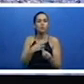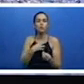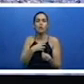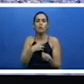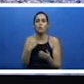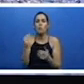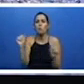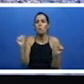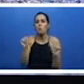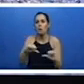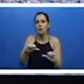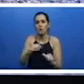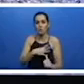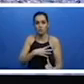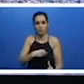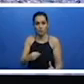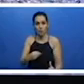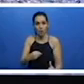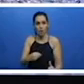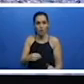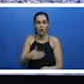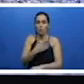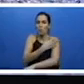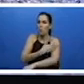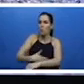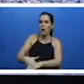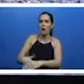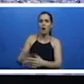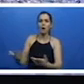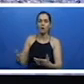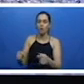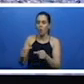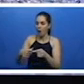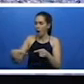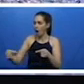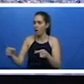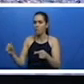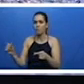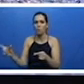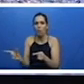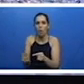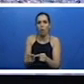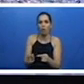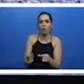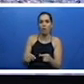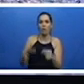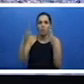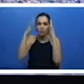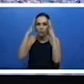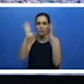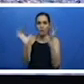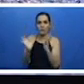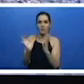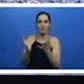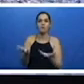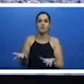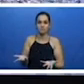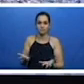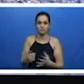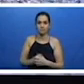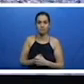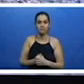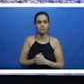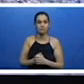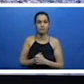nascem sem pernas, ou com 2 rabos, ou com 2 cabeças. Nesse caso,